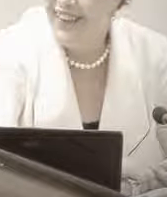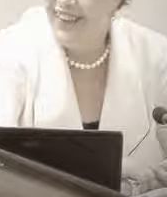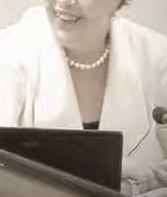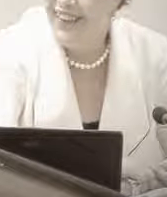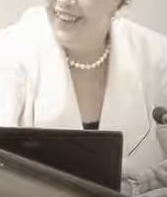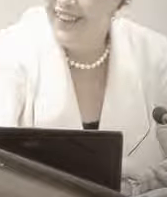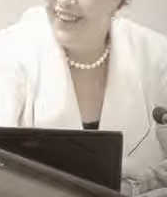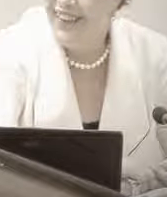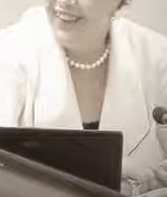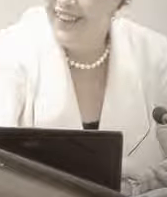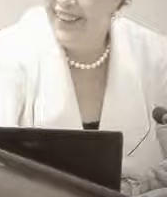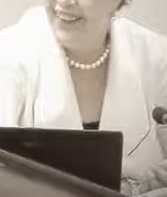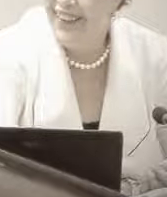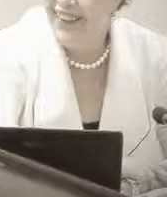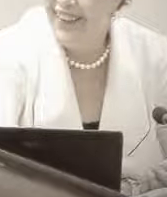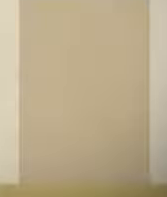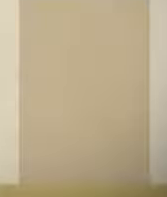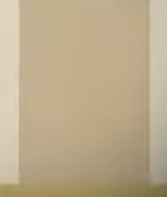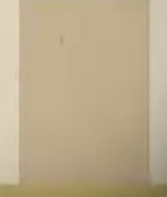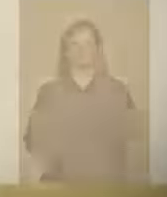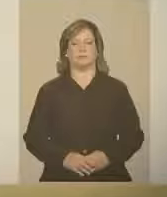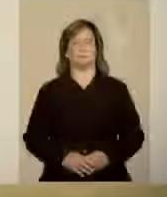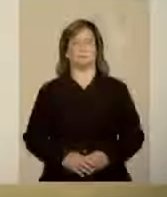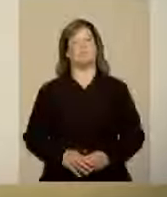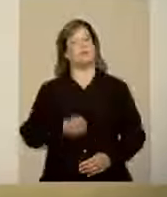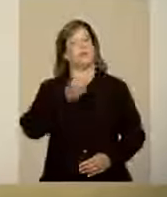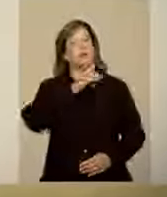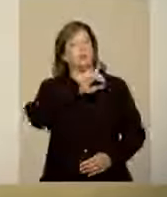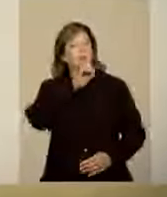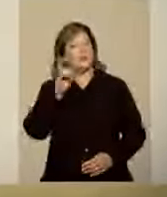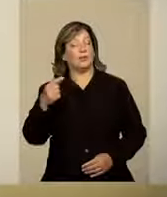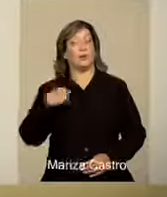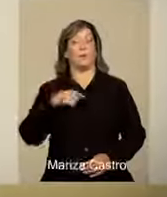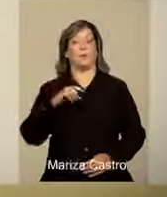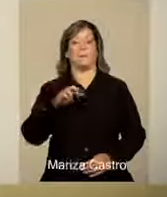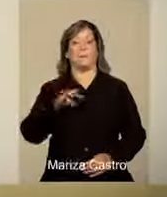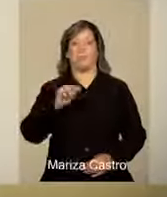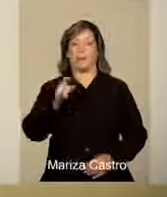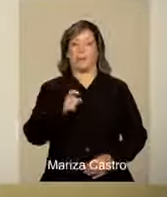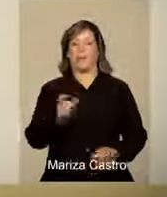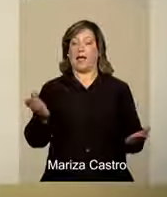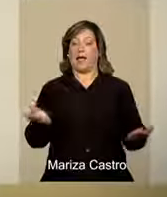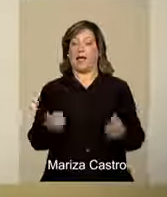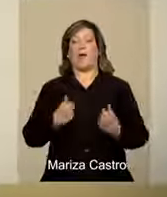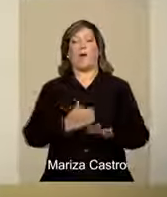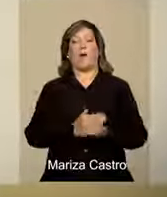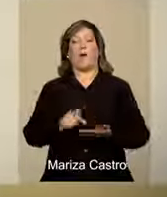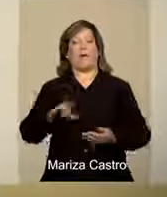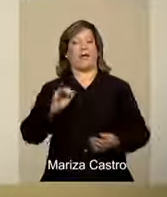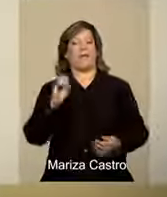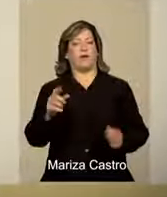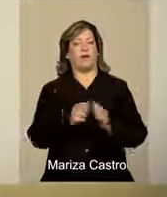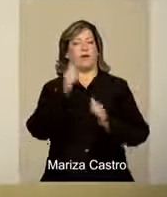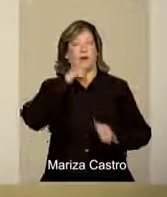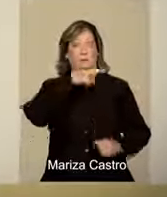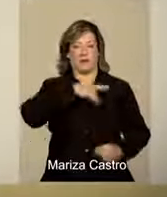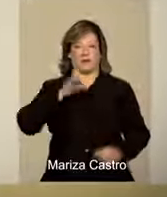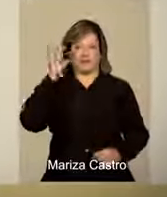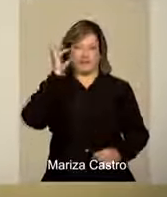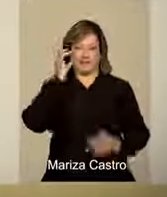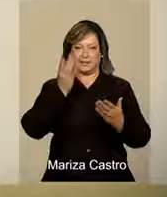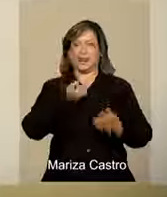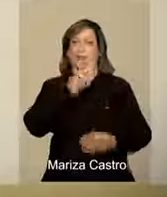café com a Presidenta Olá bom dia Eu Sou Max Gonçalves e começa agora mais um café com a presidenta